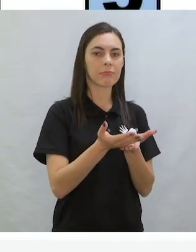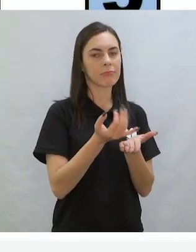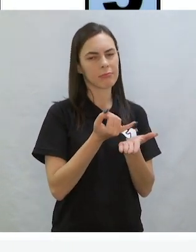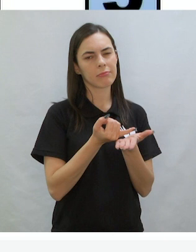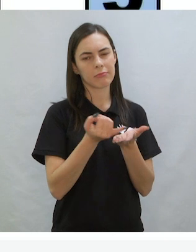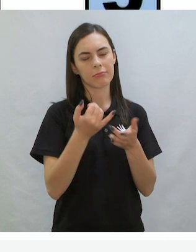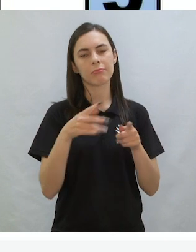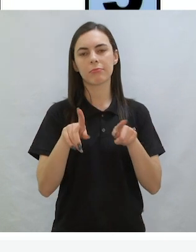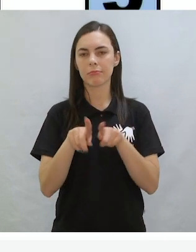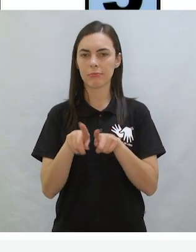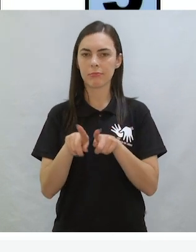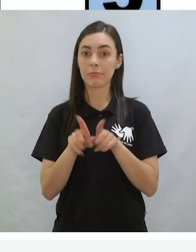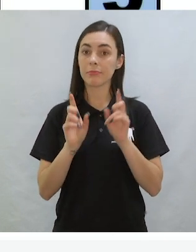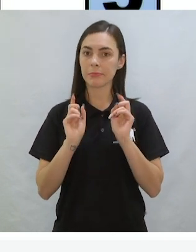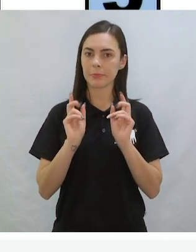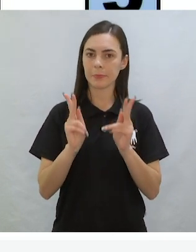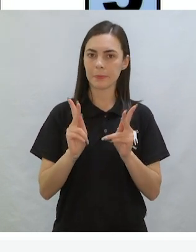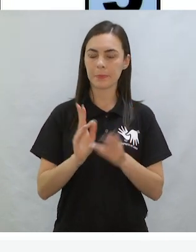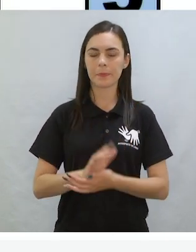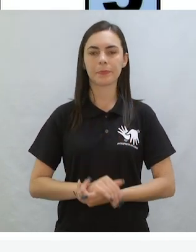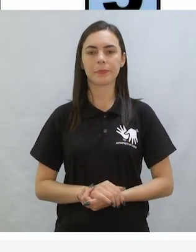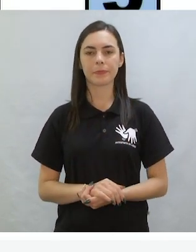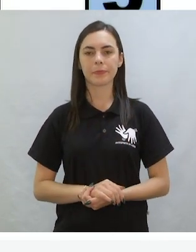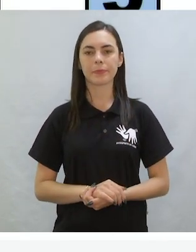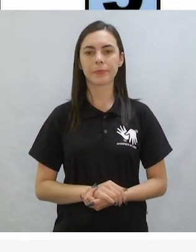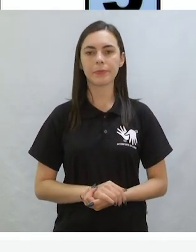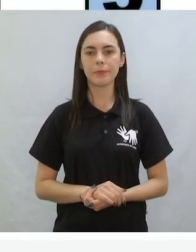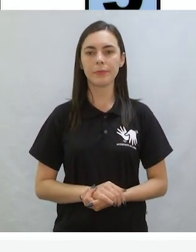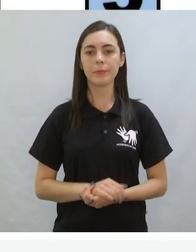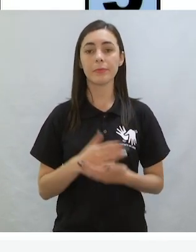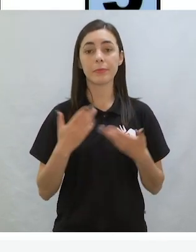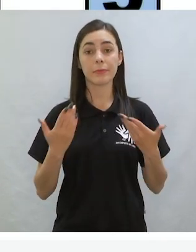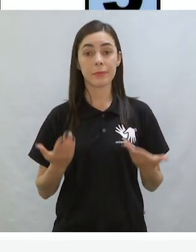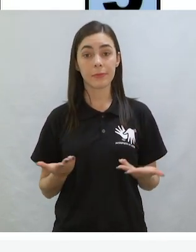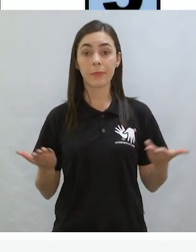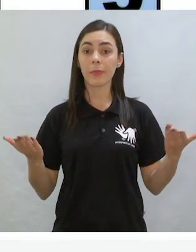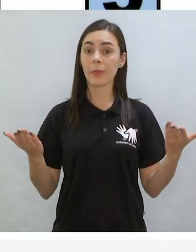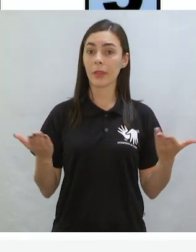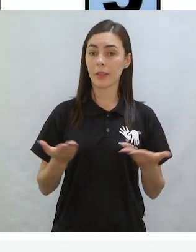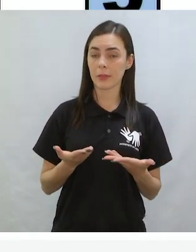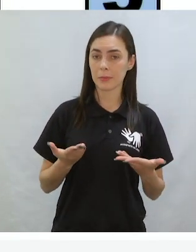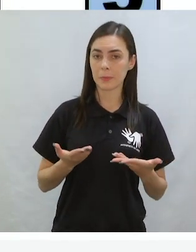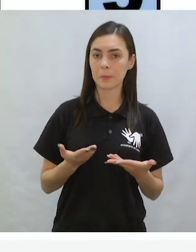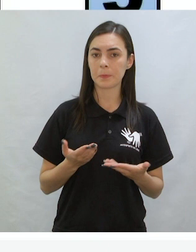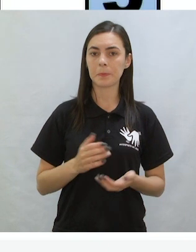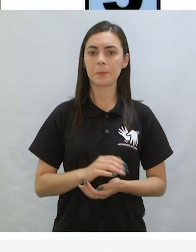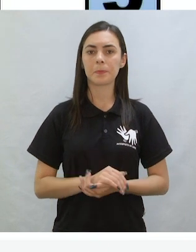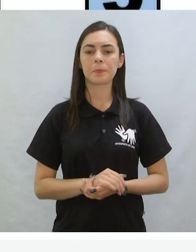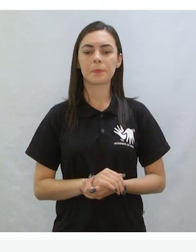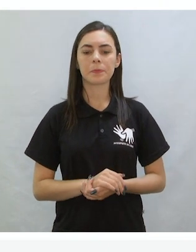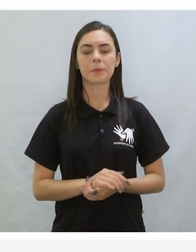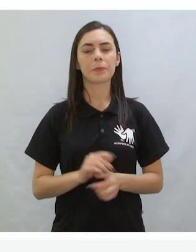começa esta palavra, ok? Muito bem. Então agora, vejam lá. Nós